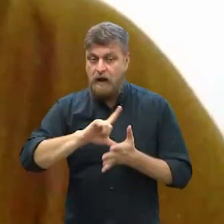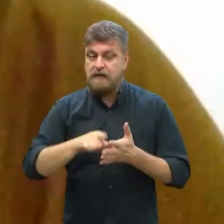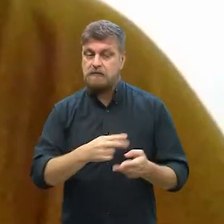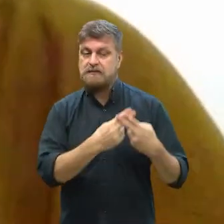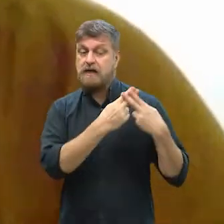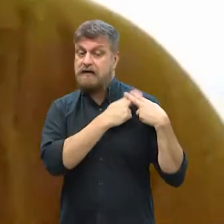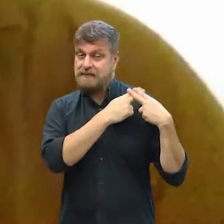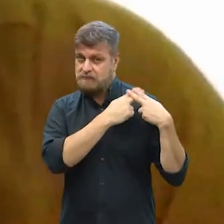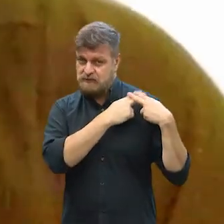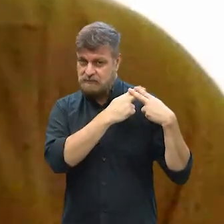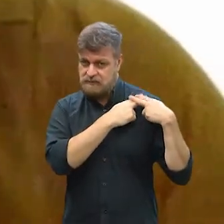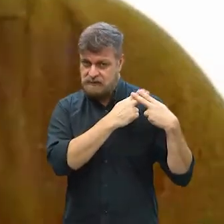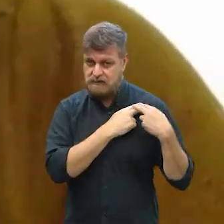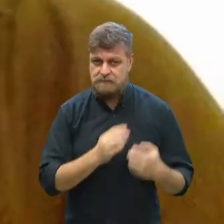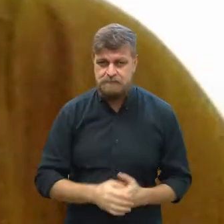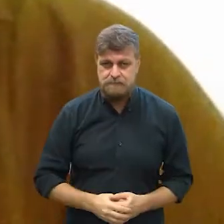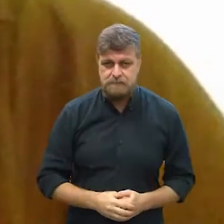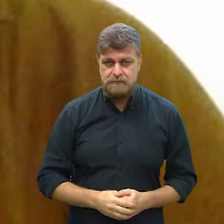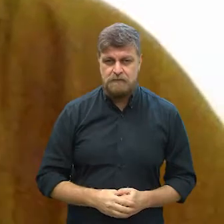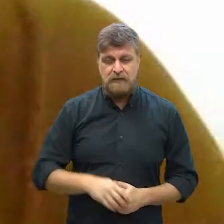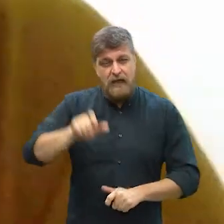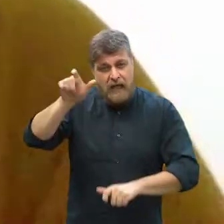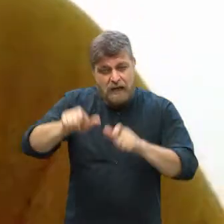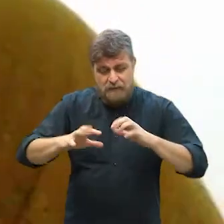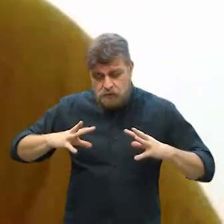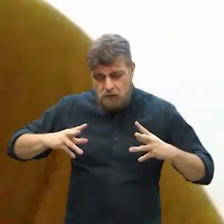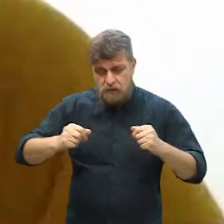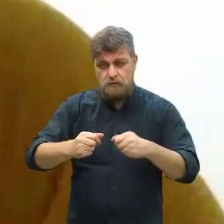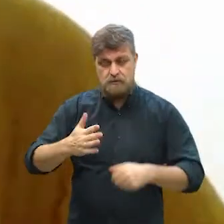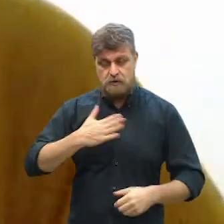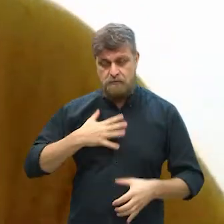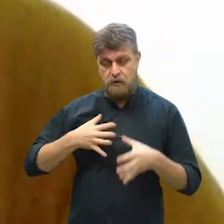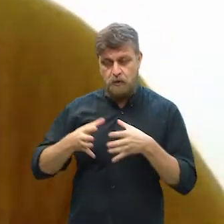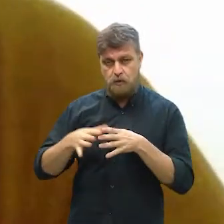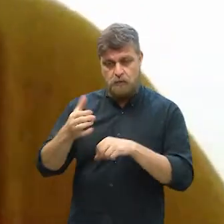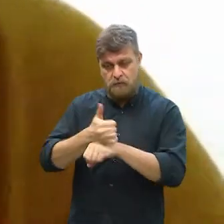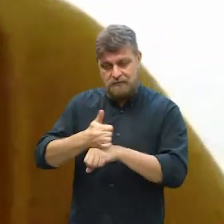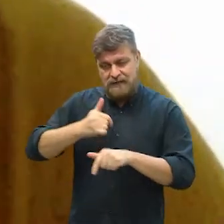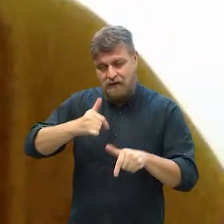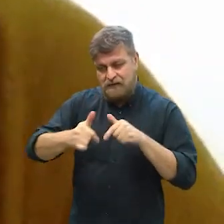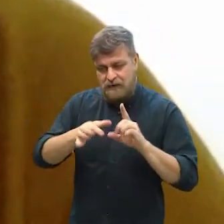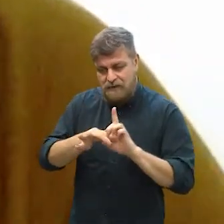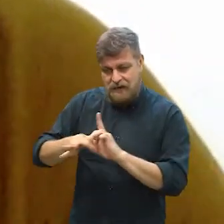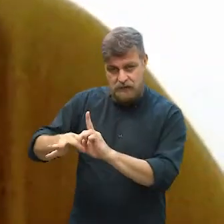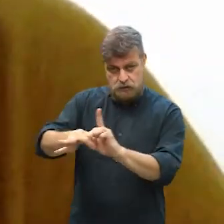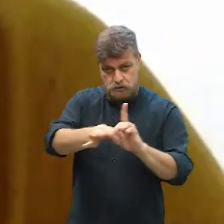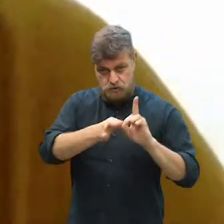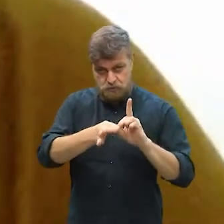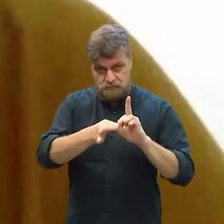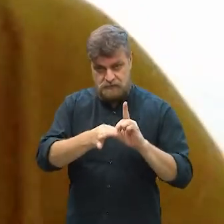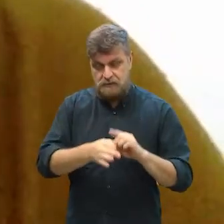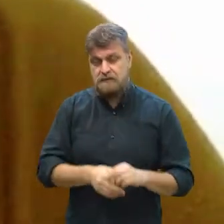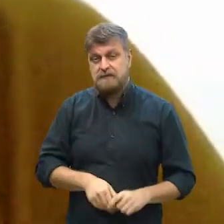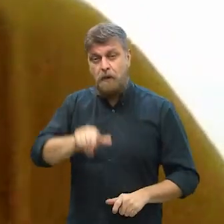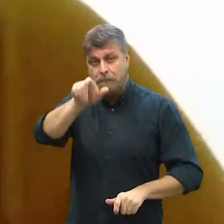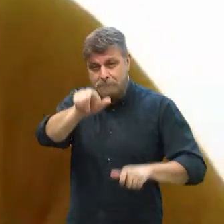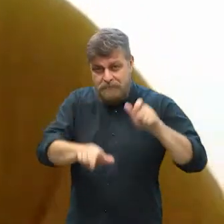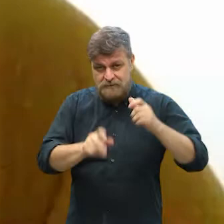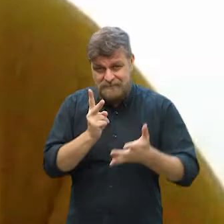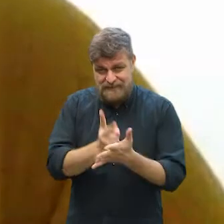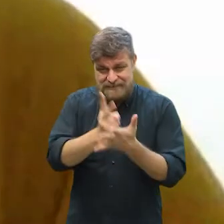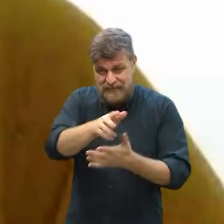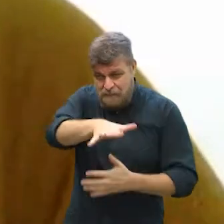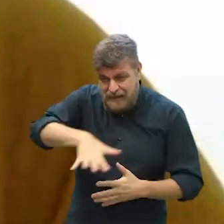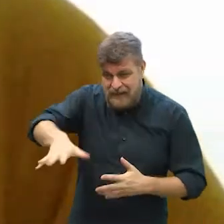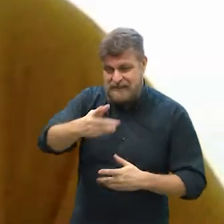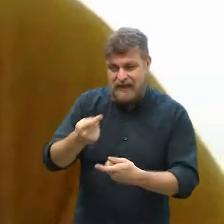comprometimento. A gente, por incrível que pareça, todas as pessoas que hoje compõem o nosso time e que performam super bem são pessoas que sempre trabalharam na